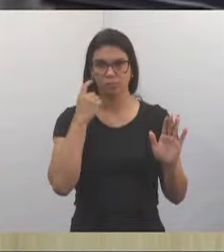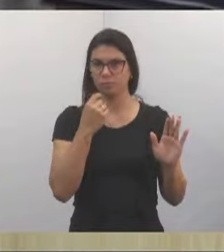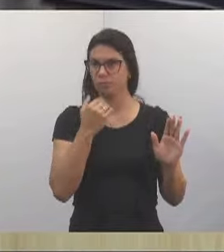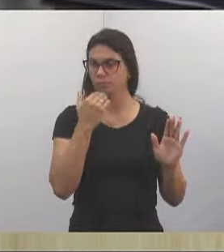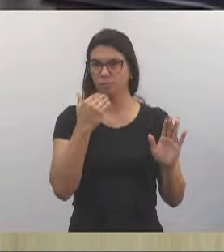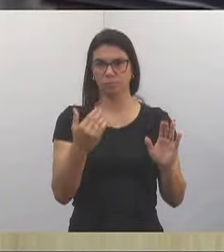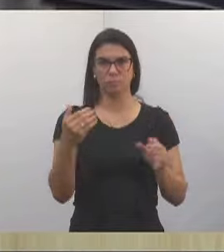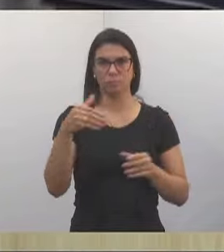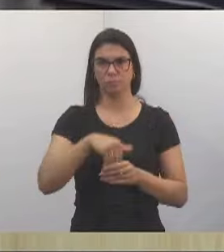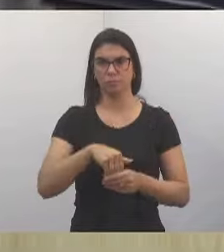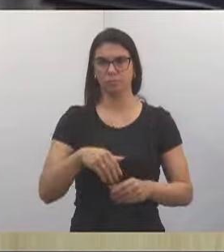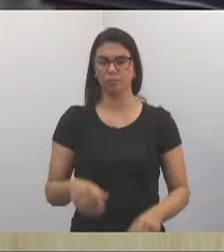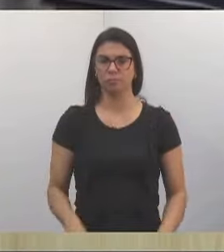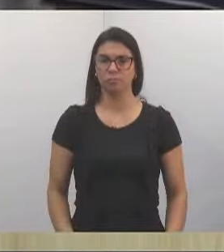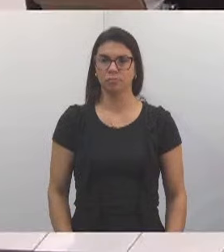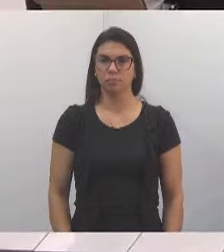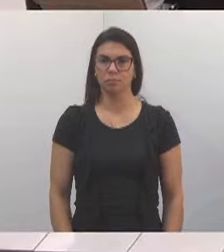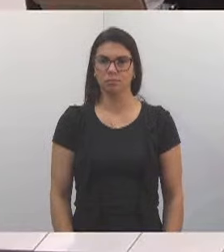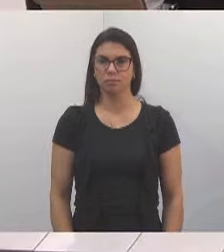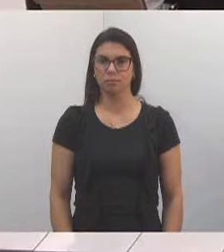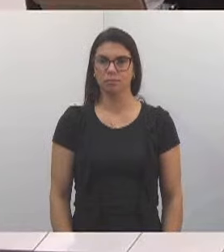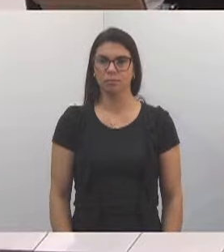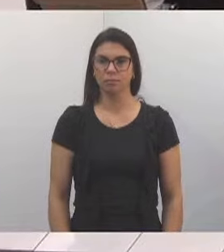não foi pedido votação.